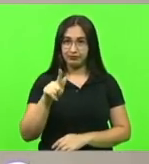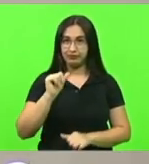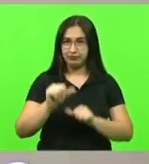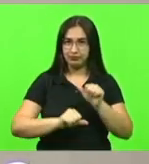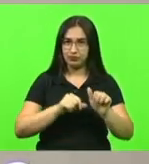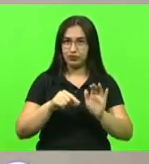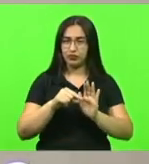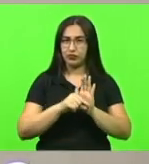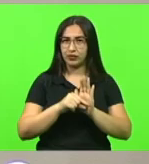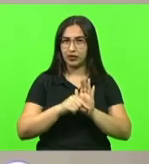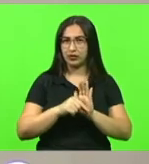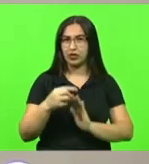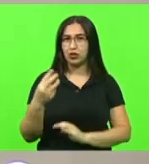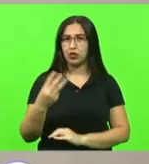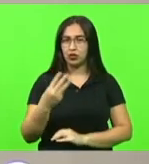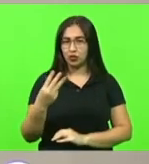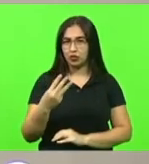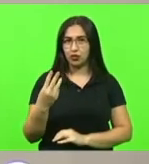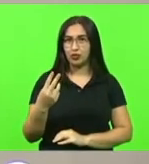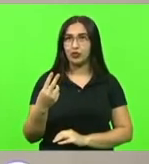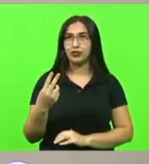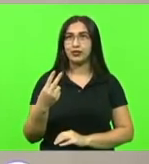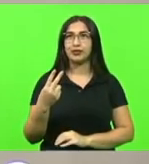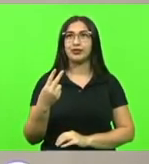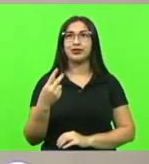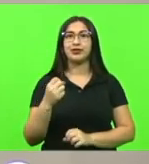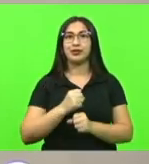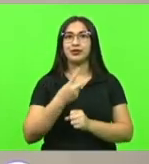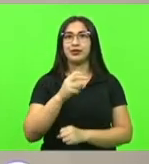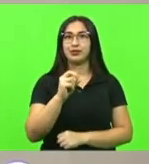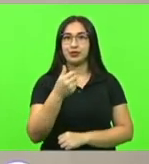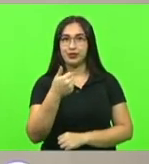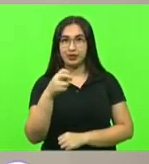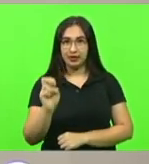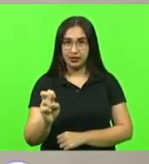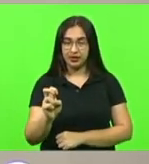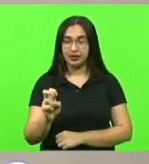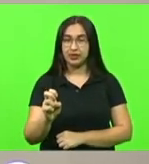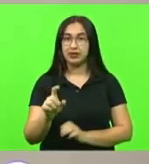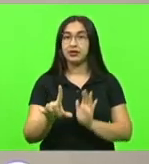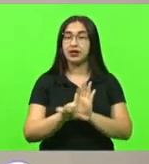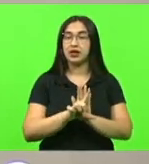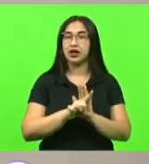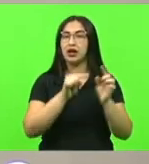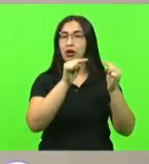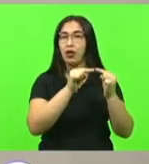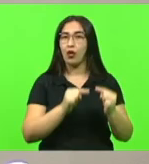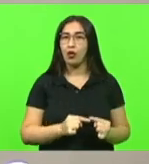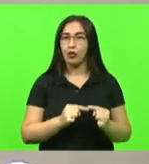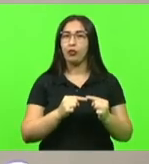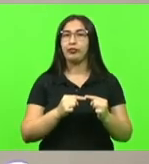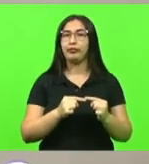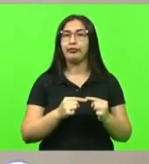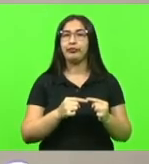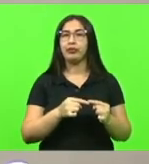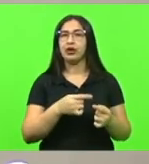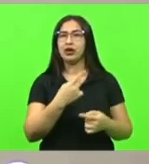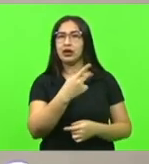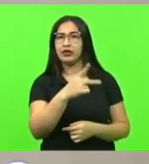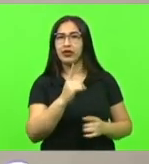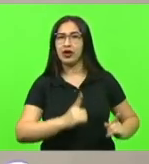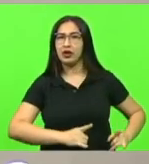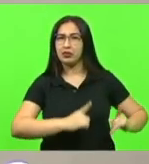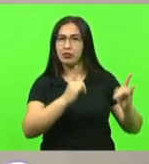2 da lei 16.720 de 2015, que consolida as leis que dispõem sobre a denominação de bens públicos no